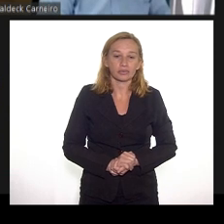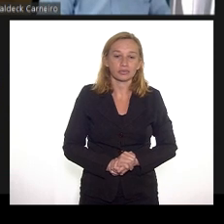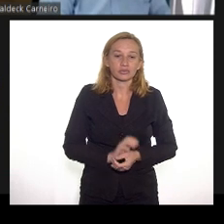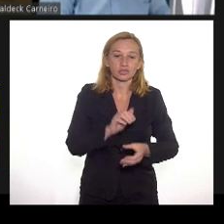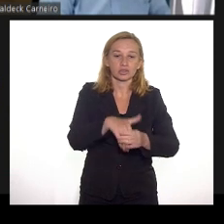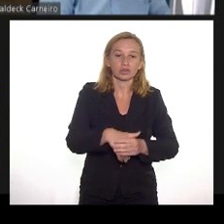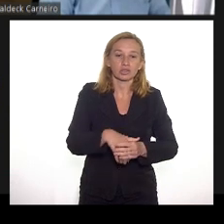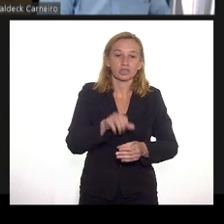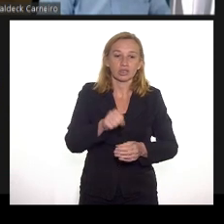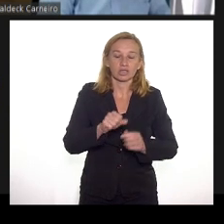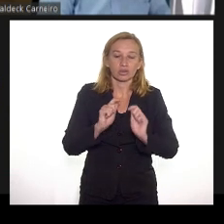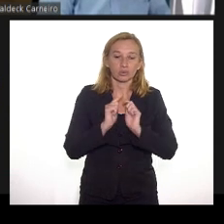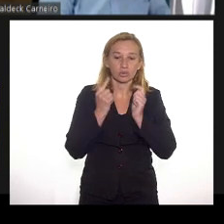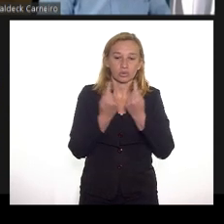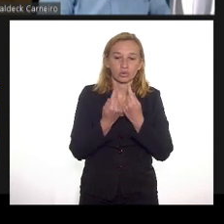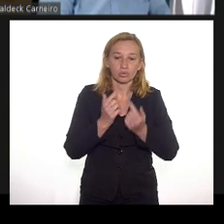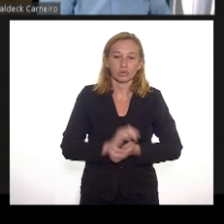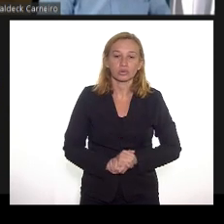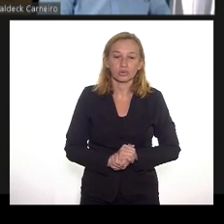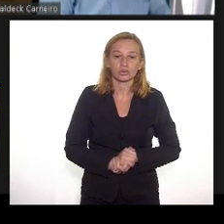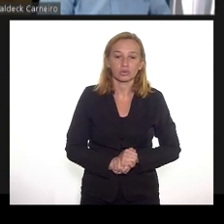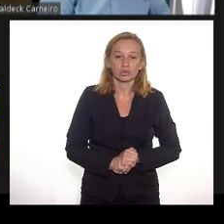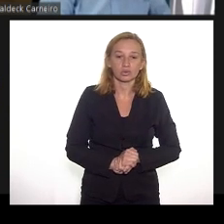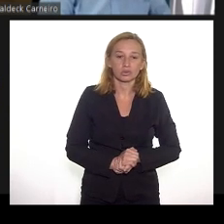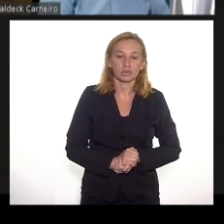Votou sim no grupo.